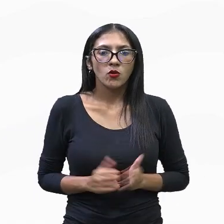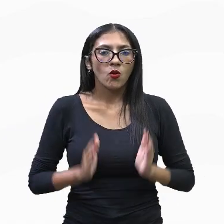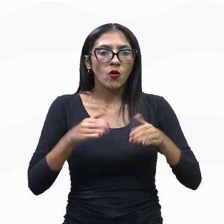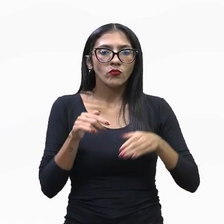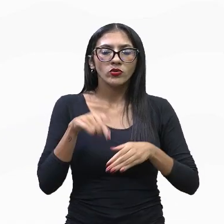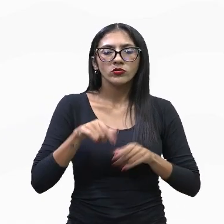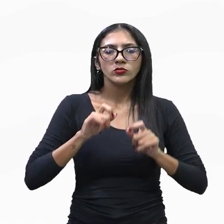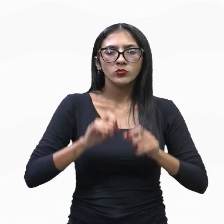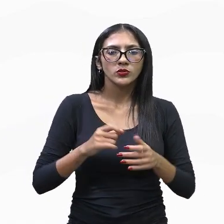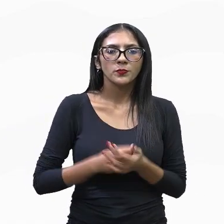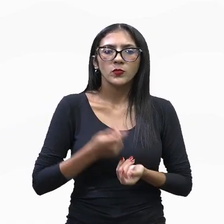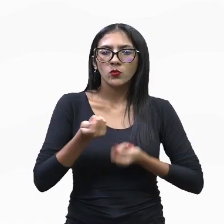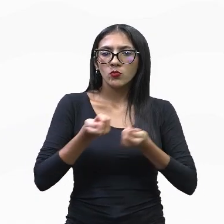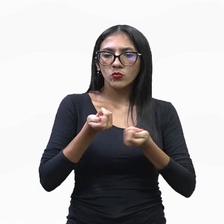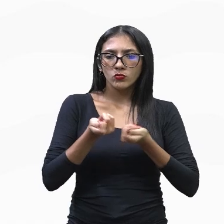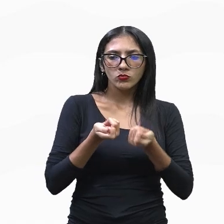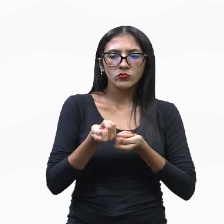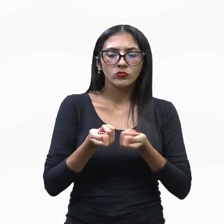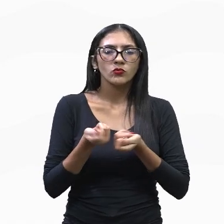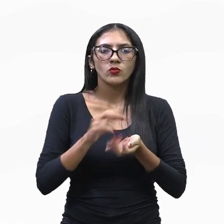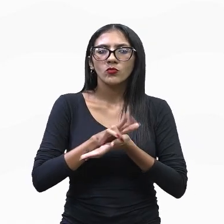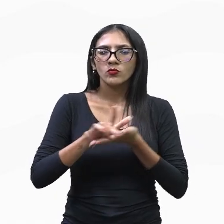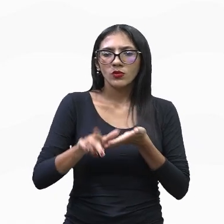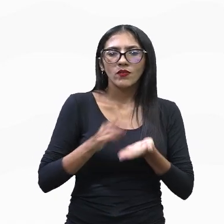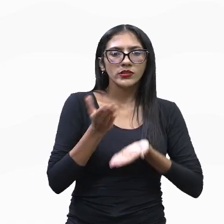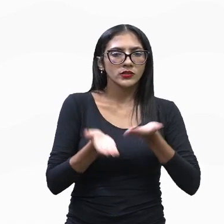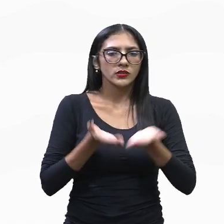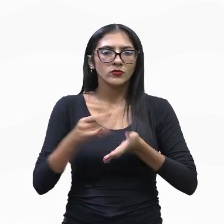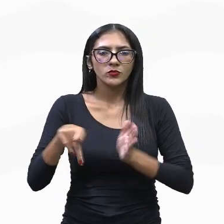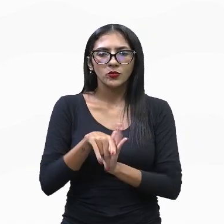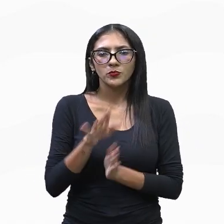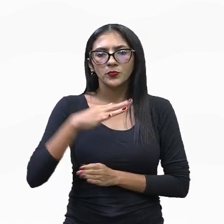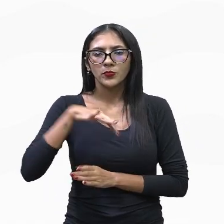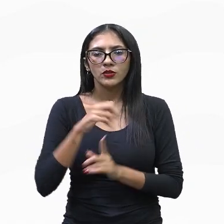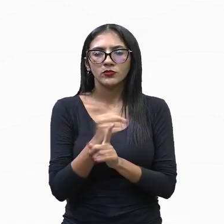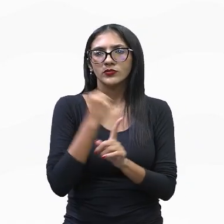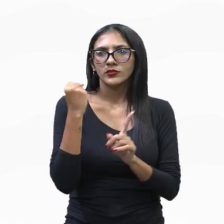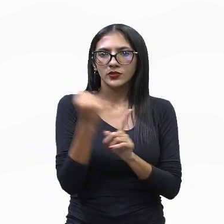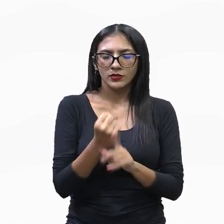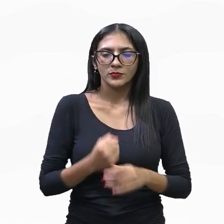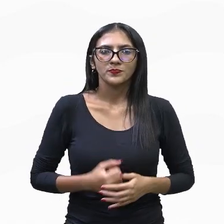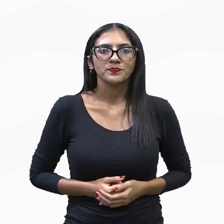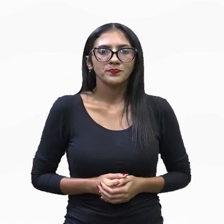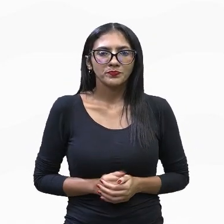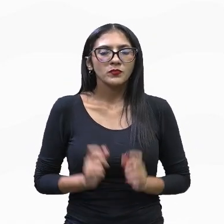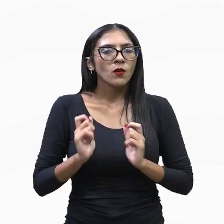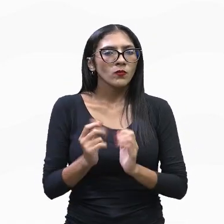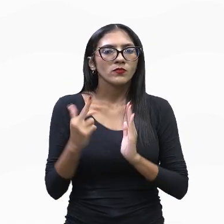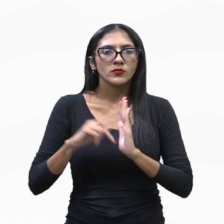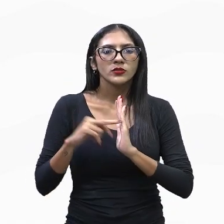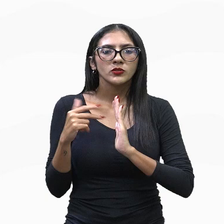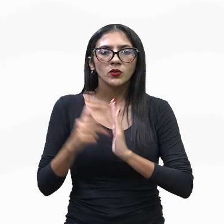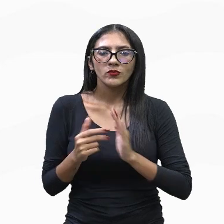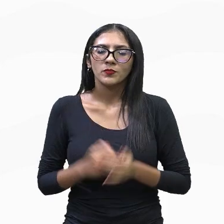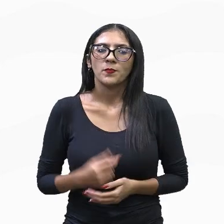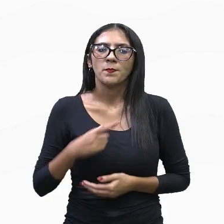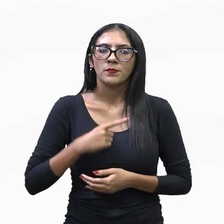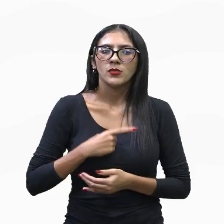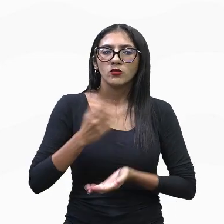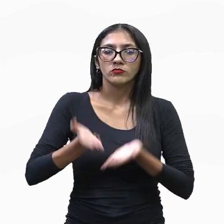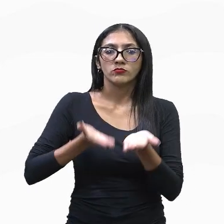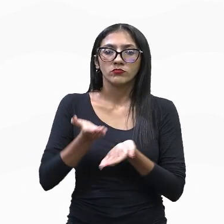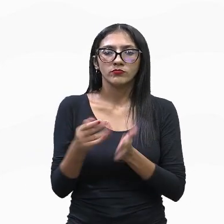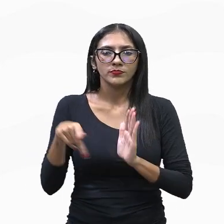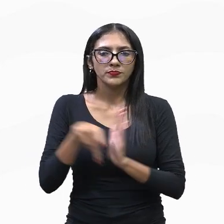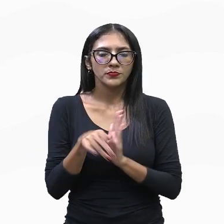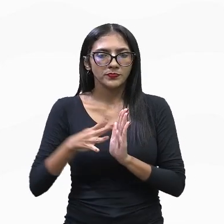é a regulamentação dos serviços públicos para a sociedade, ou seja, manter o serviço